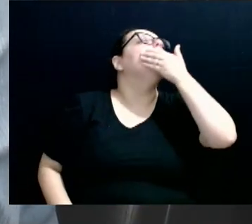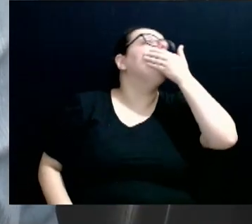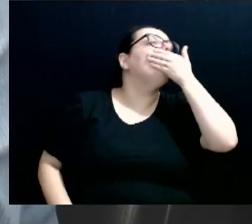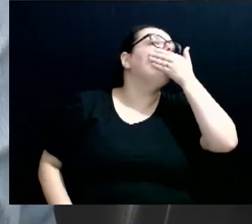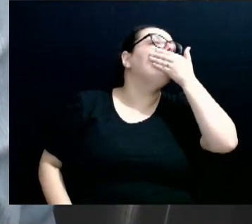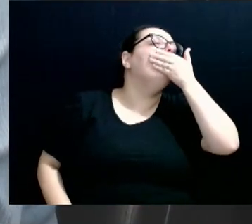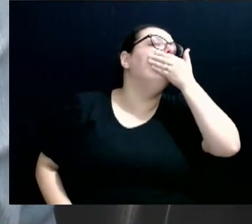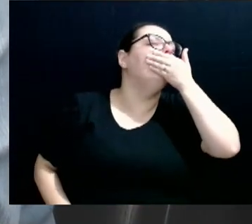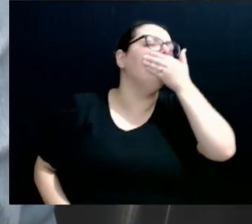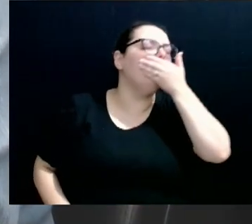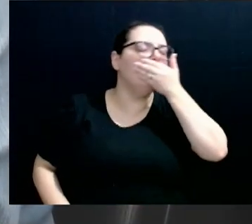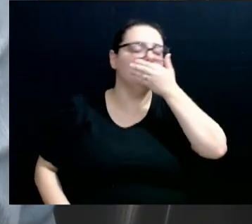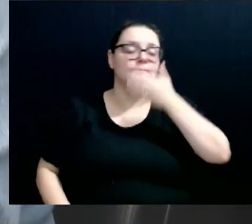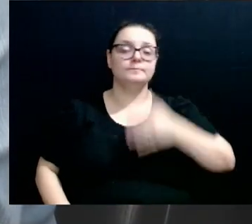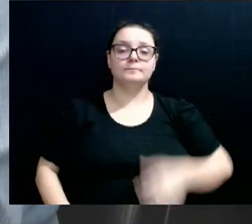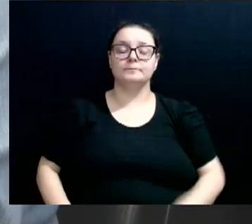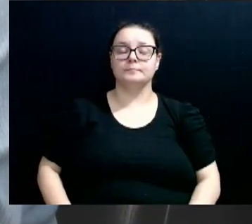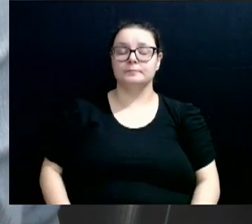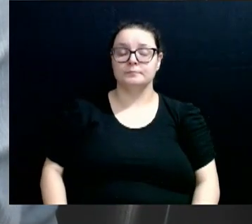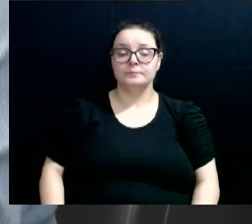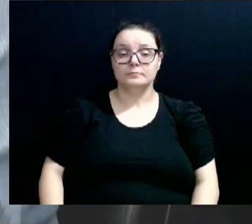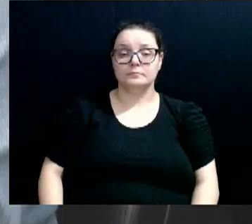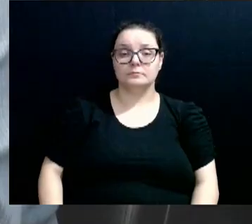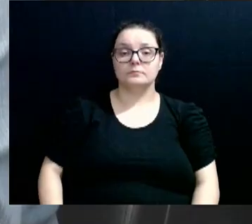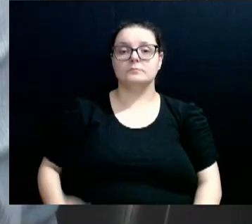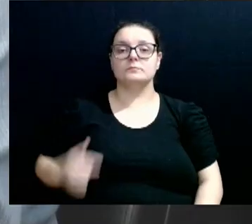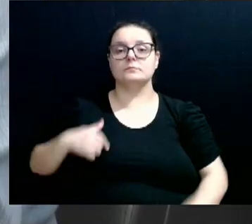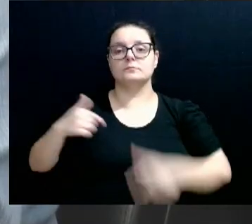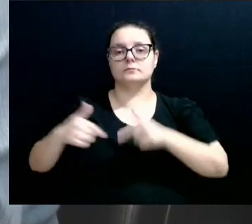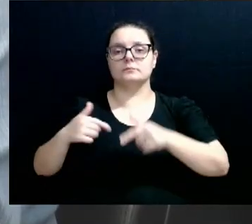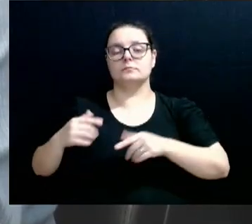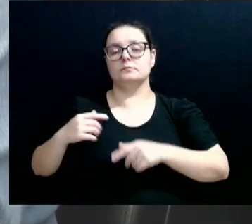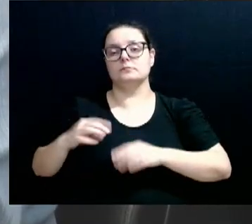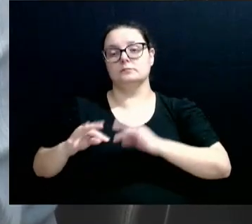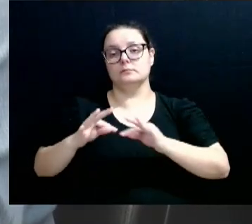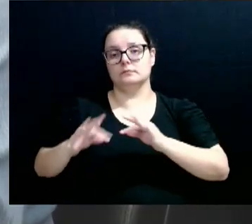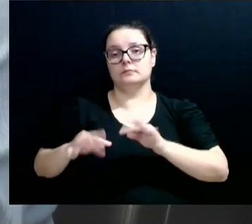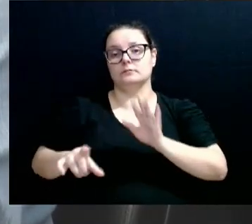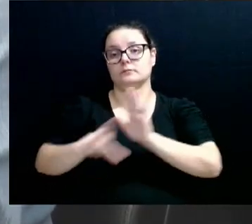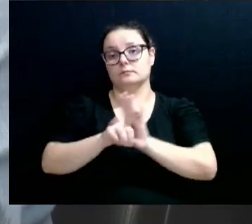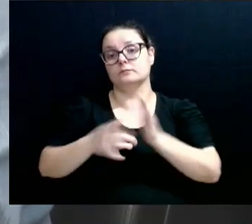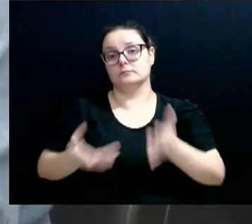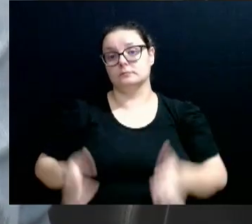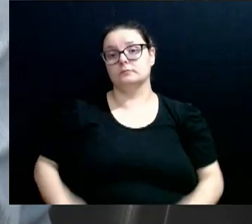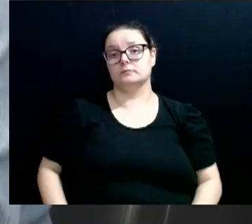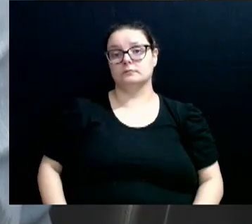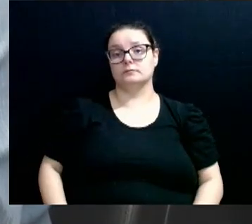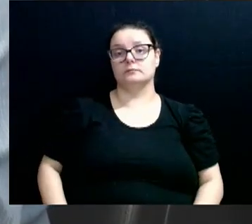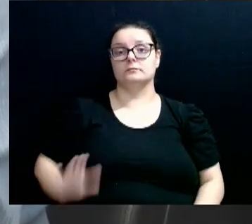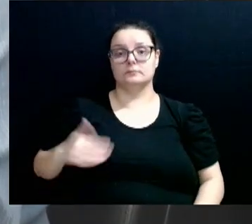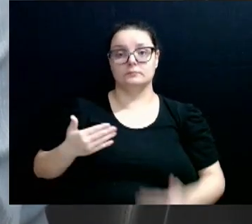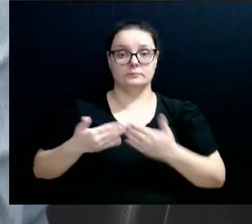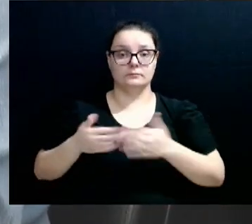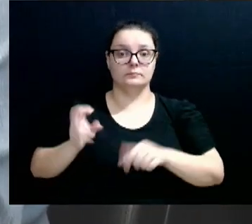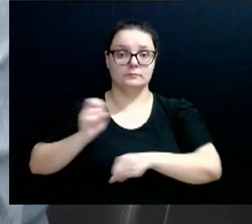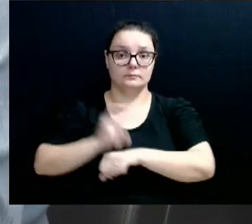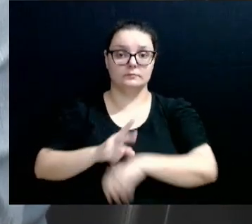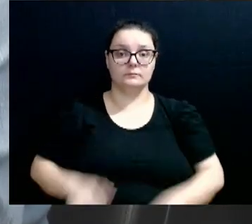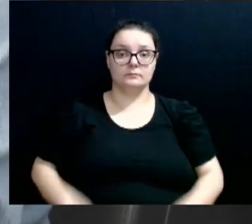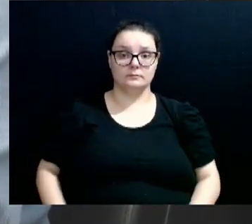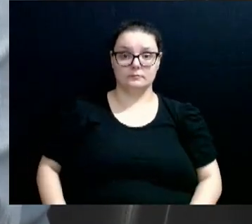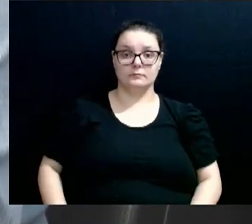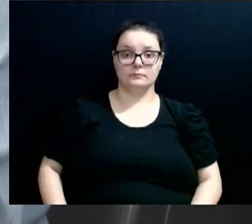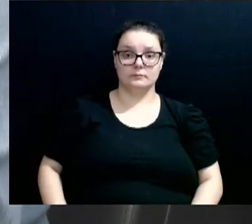área pedagógica, embora eu trabalhava com a parte técnica de legislação. Quando então abriu a vaga no departamento pedagógico, eu acho que eu